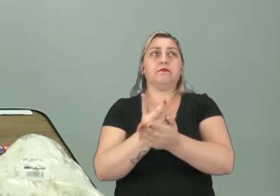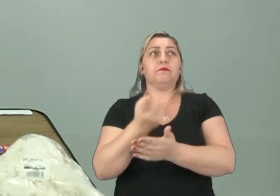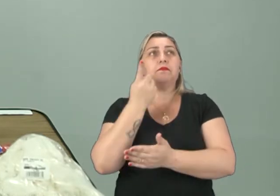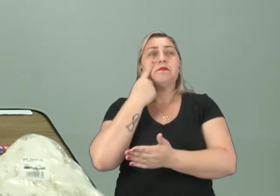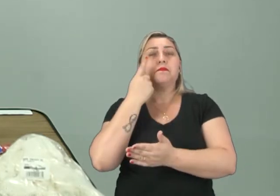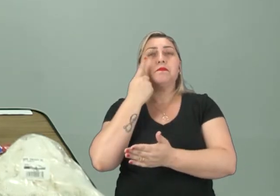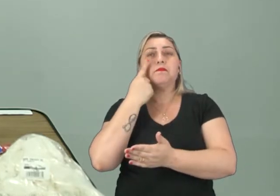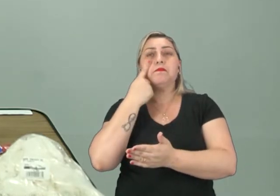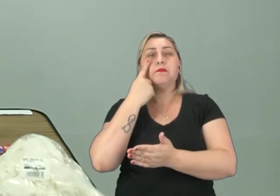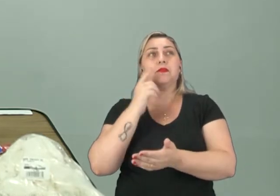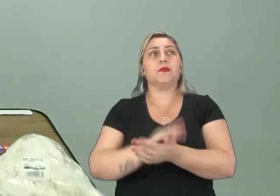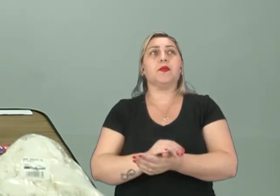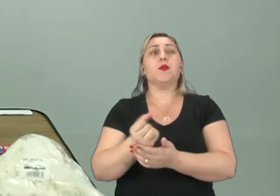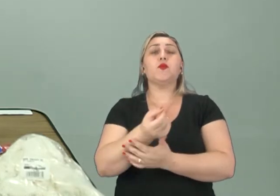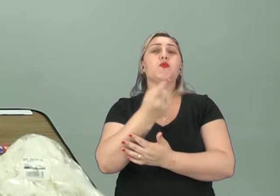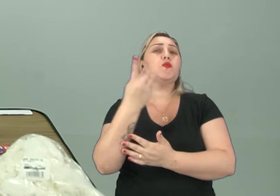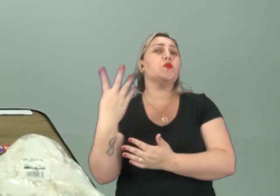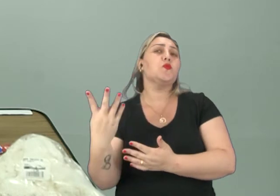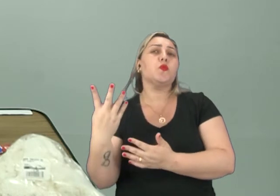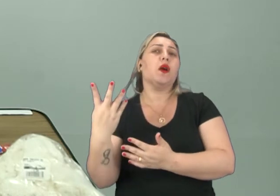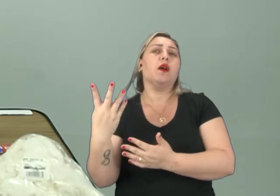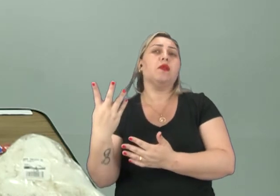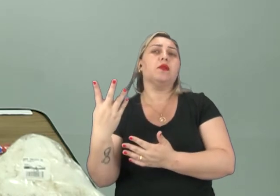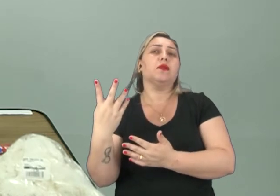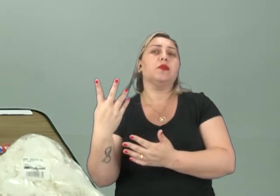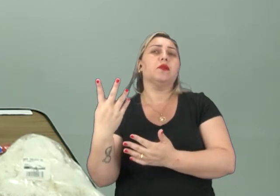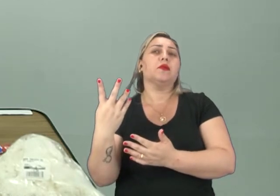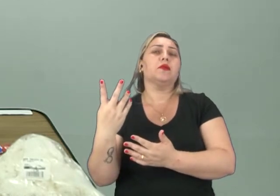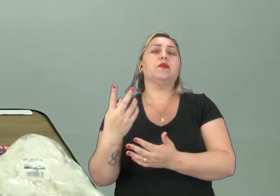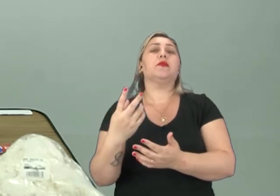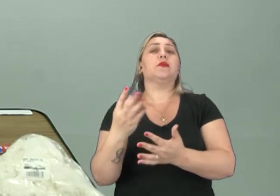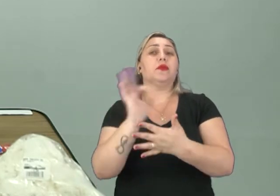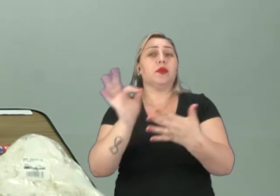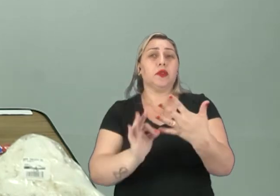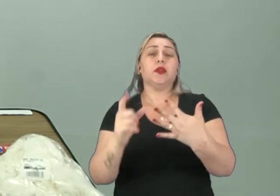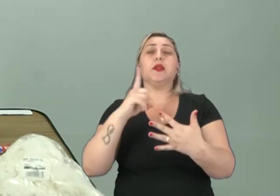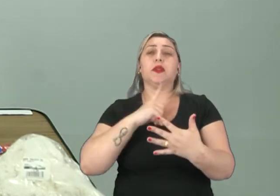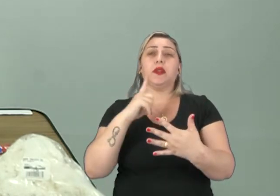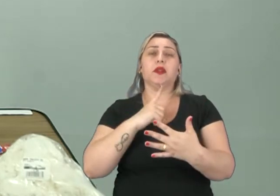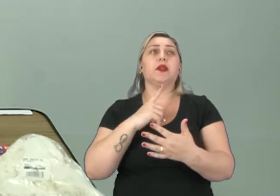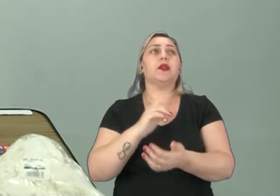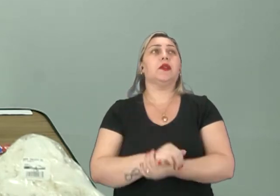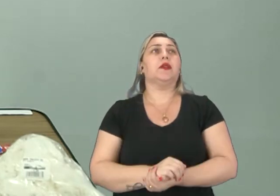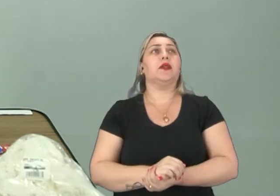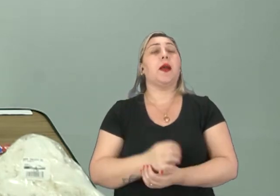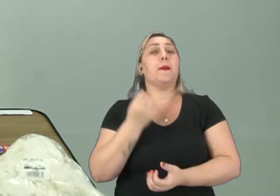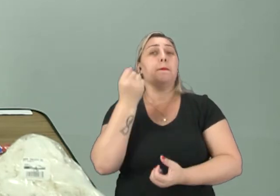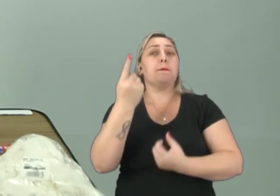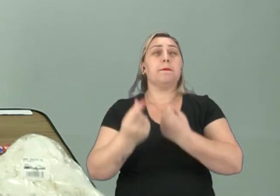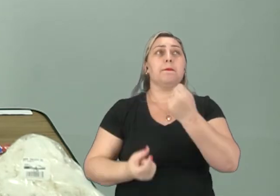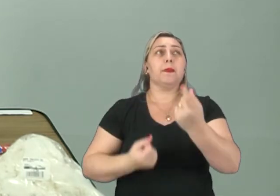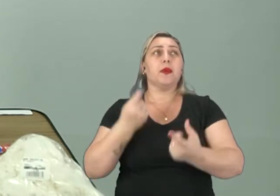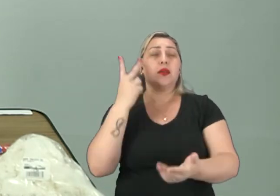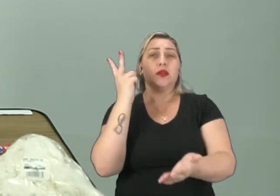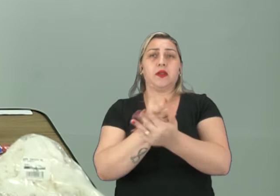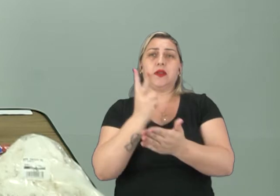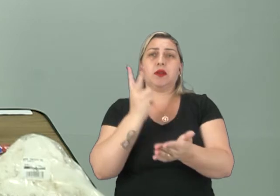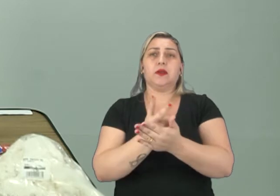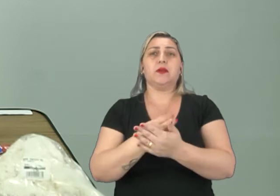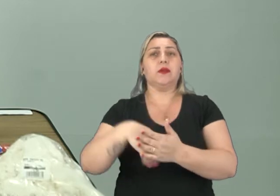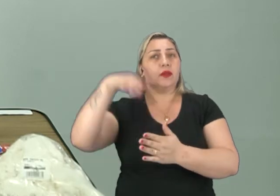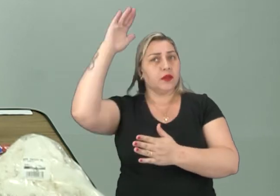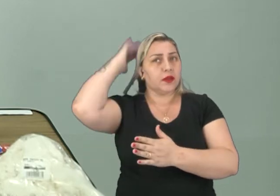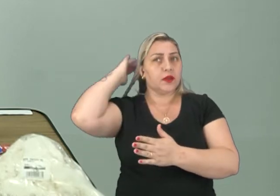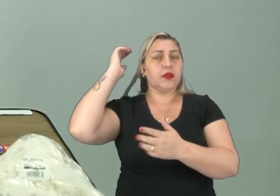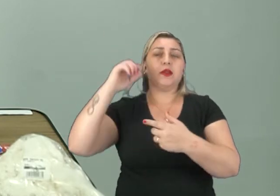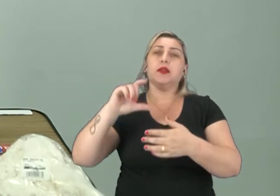ó, atrás, vem dizendo qual é o ingrediente desse alimento. Qual é o ingrediente? No caso da pipoca, sempre atrás vem, né, o